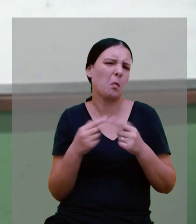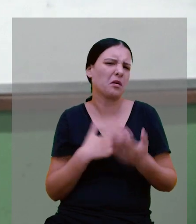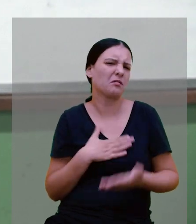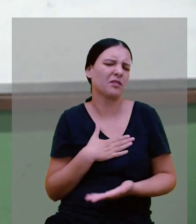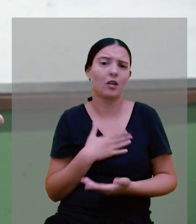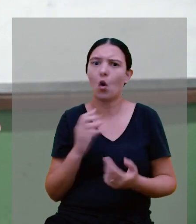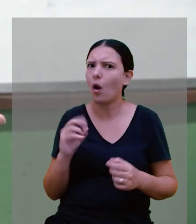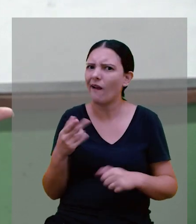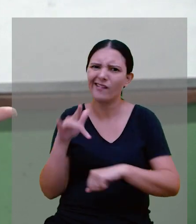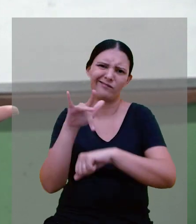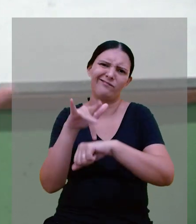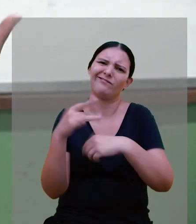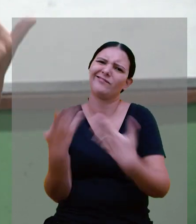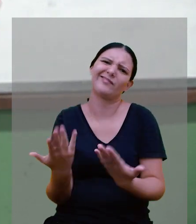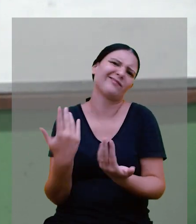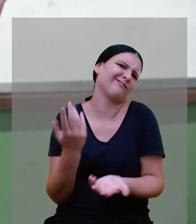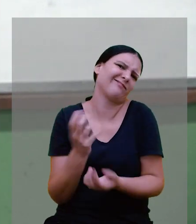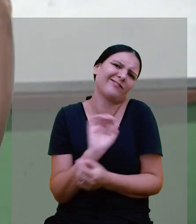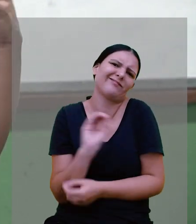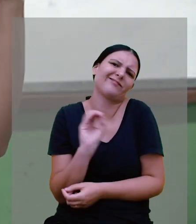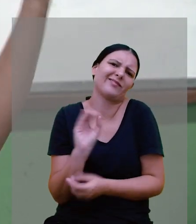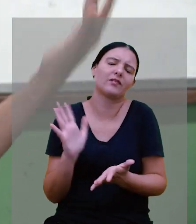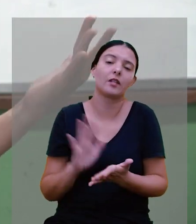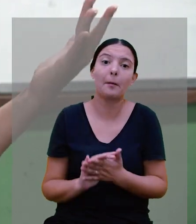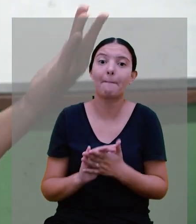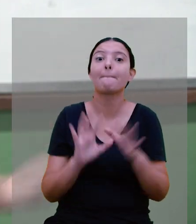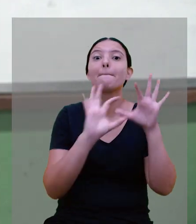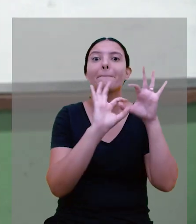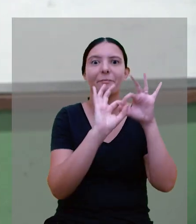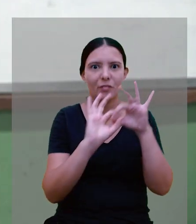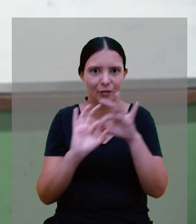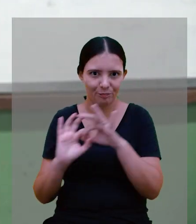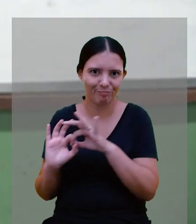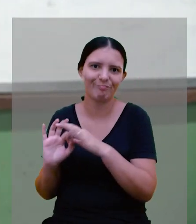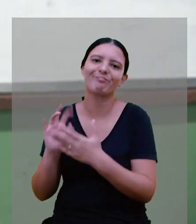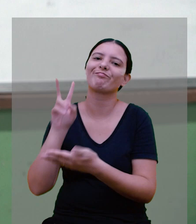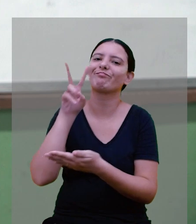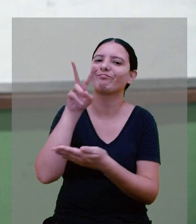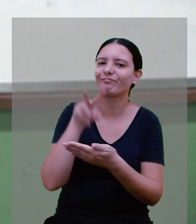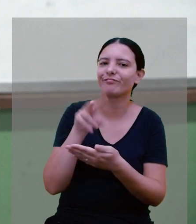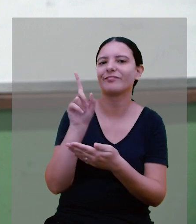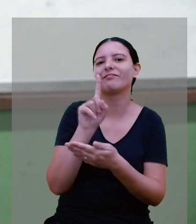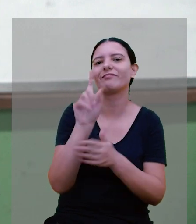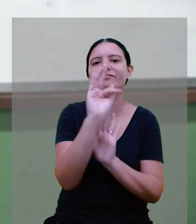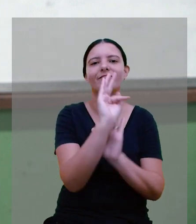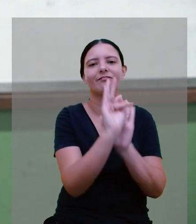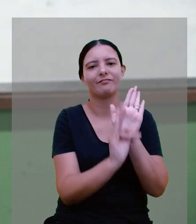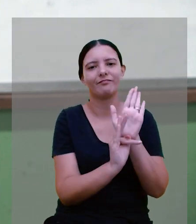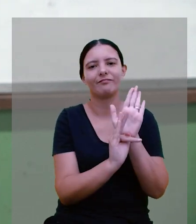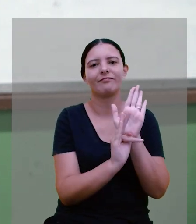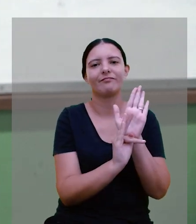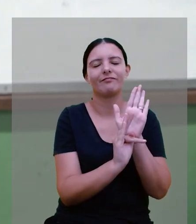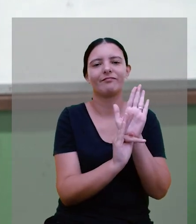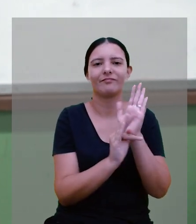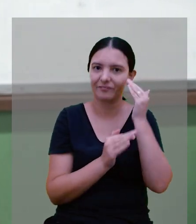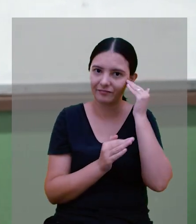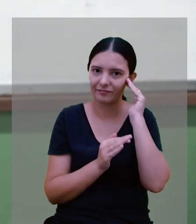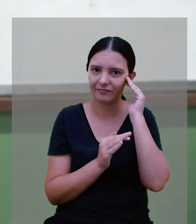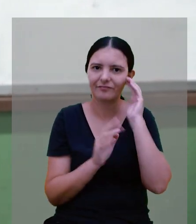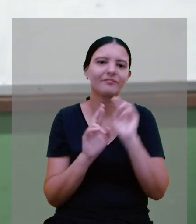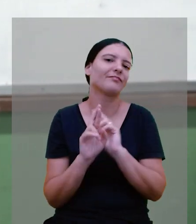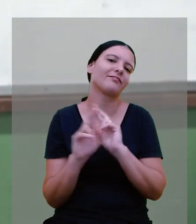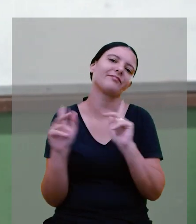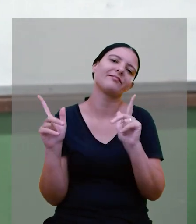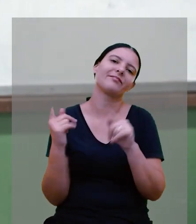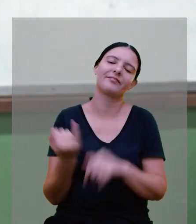isso é um absurdo se comparado com a minha vida? Isso é ler o contexto e não ler o texto. Vocês entendem? É muito